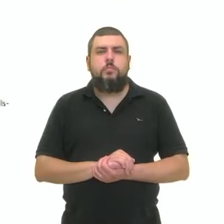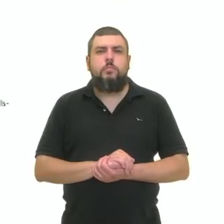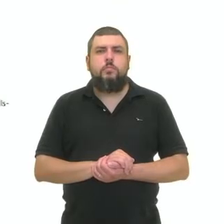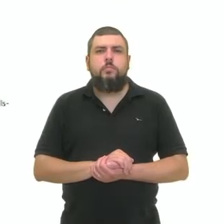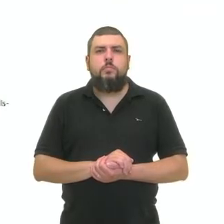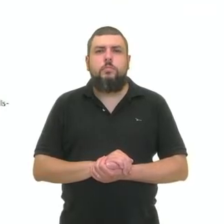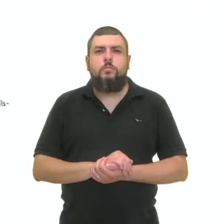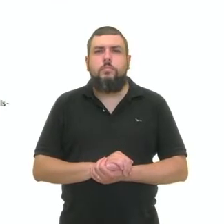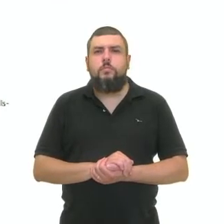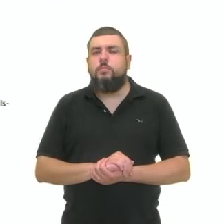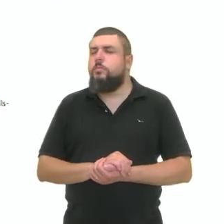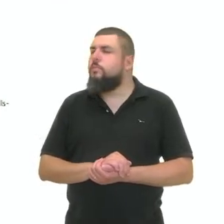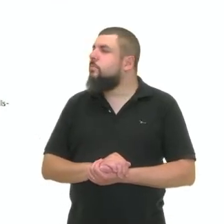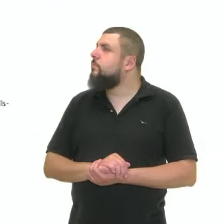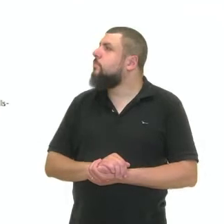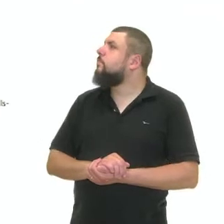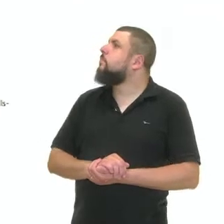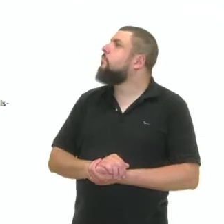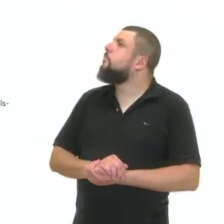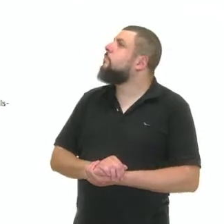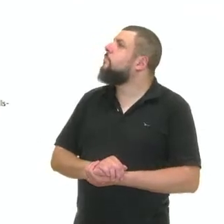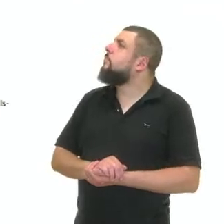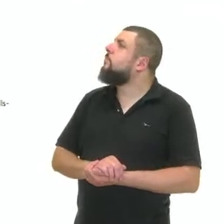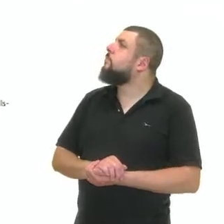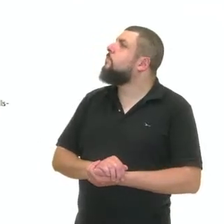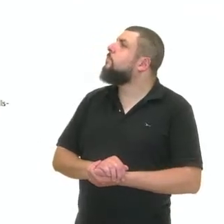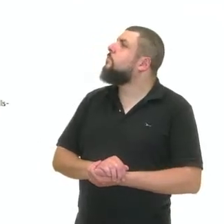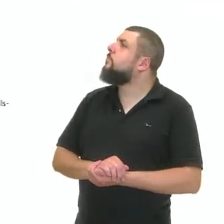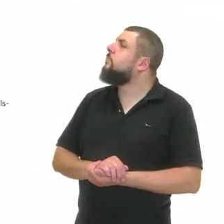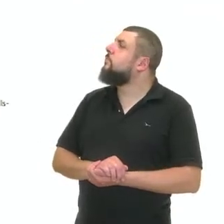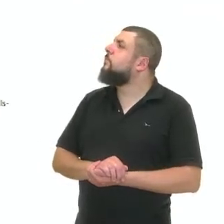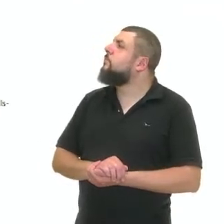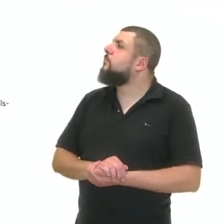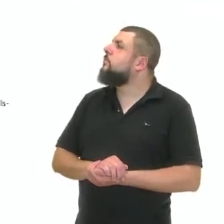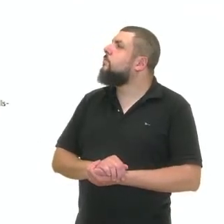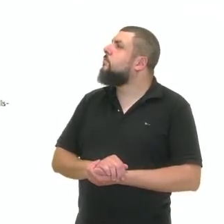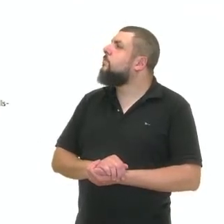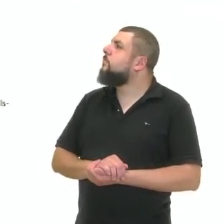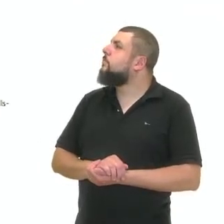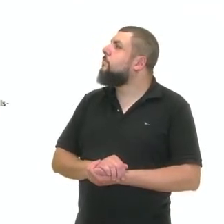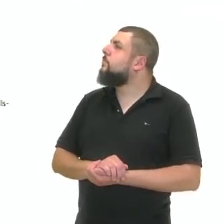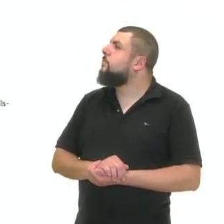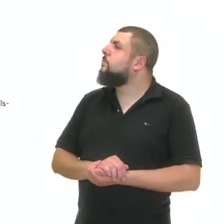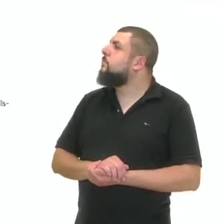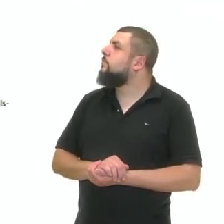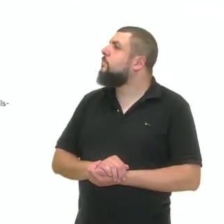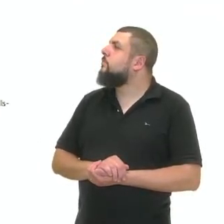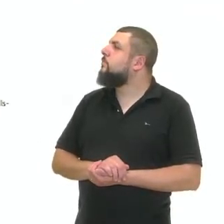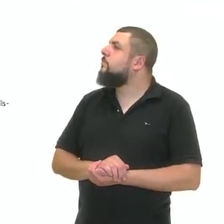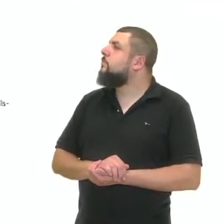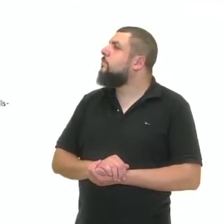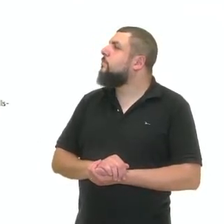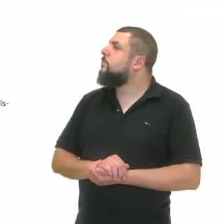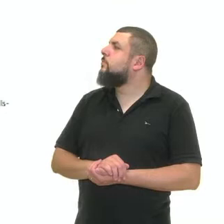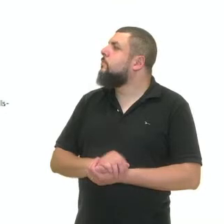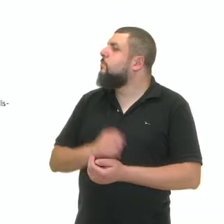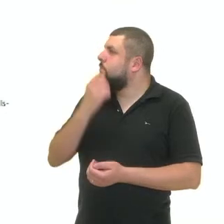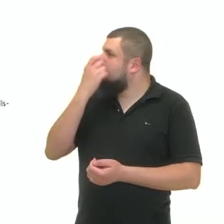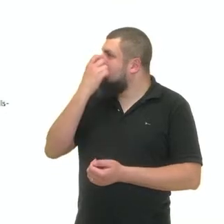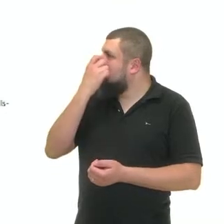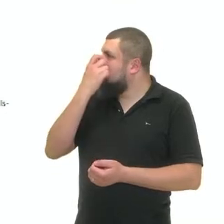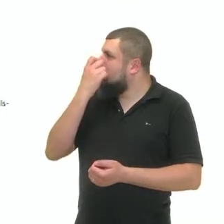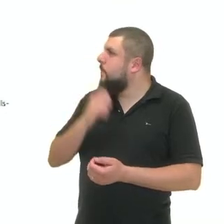Dormindo com o inimigo. A educação recebida por essa elite hindu se torna uma faca de dois gumes. Os